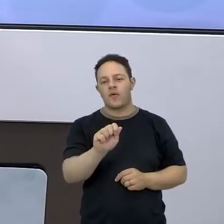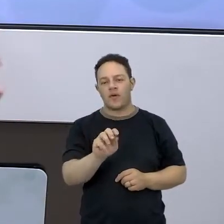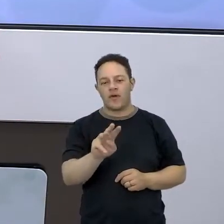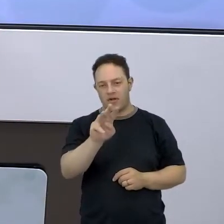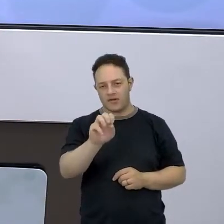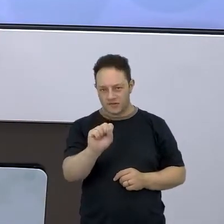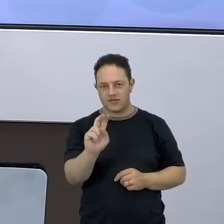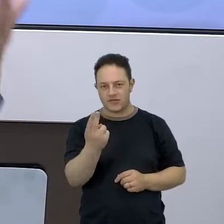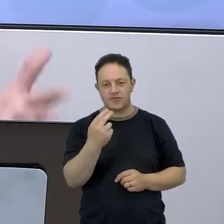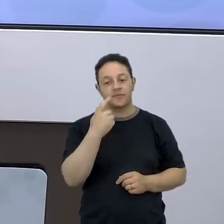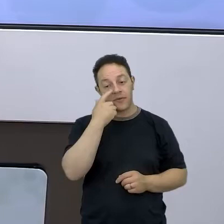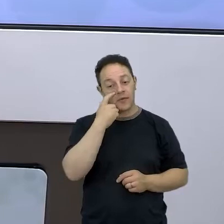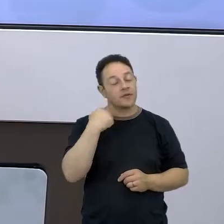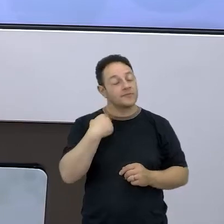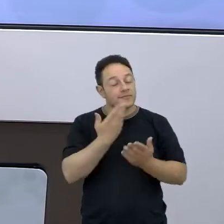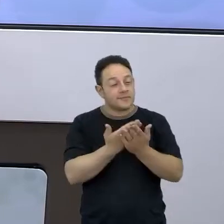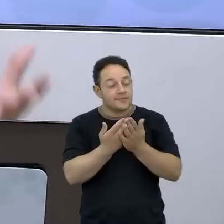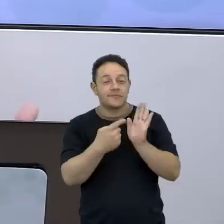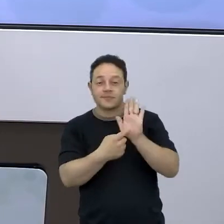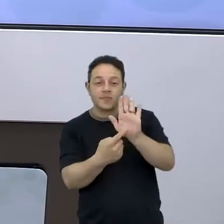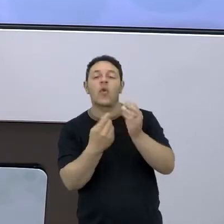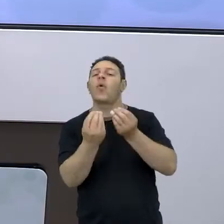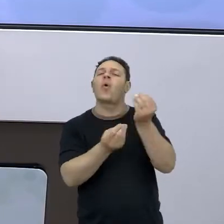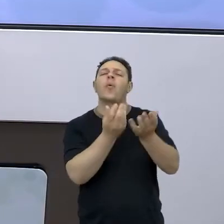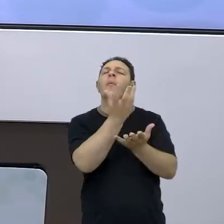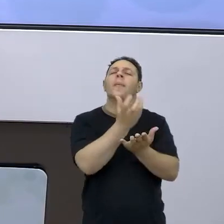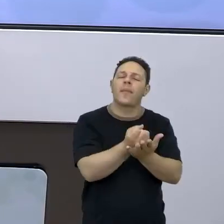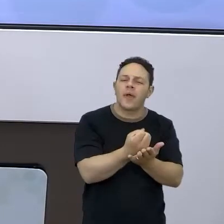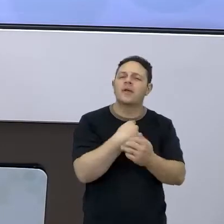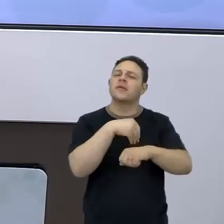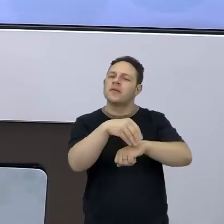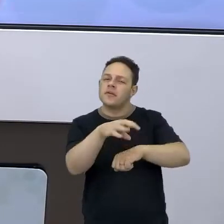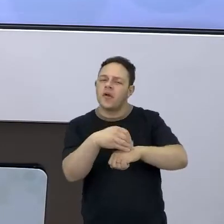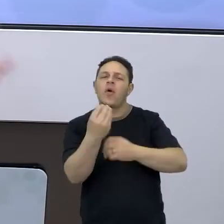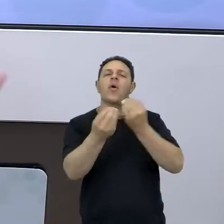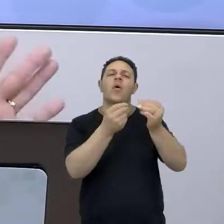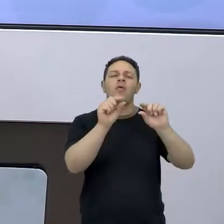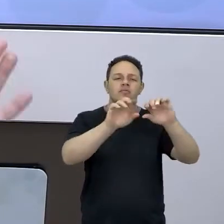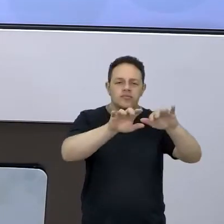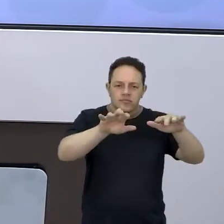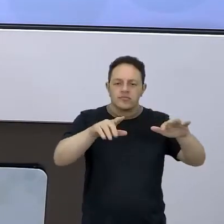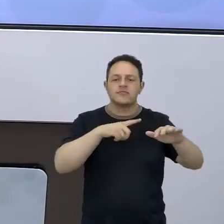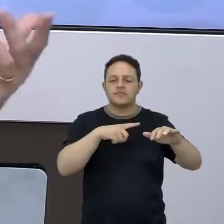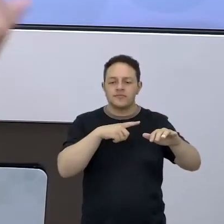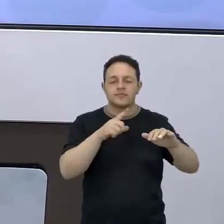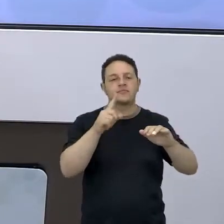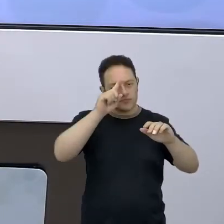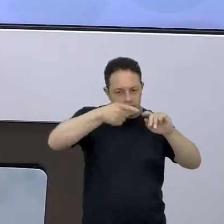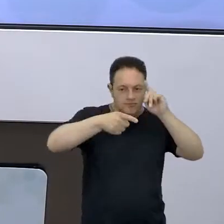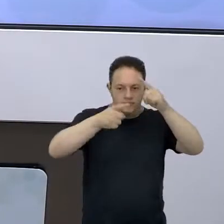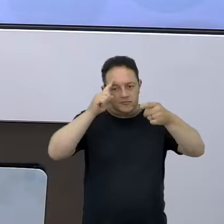algumas programações, apresentei o Scratch, mostrei como baixava, como se inscrevia, o que eram os blocos de comando, e a